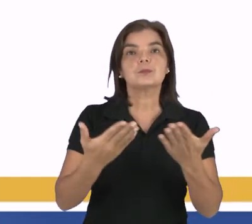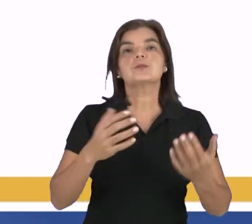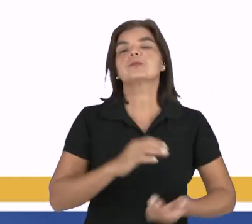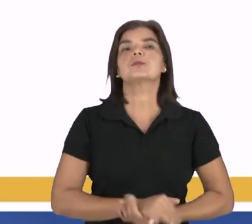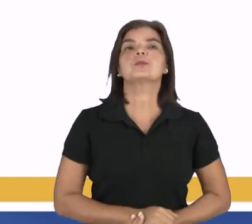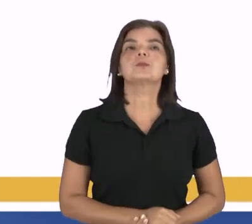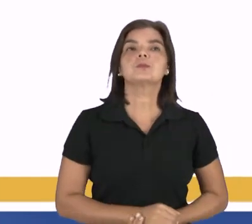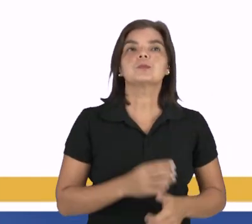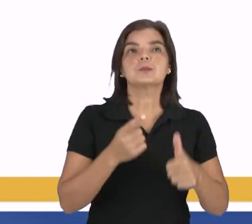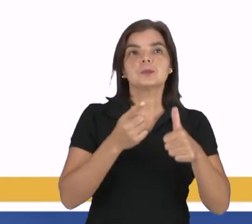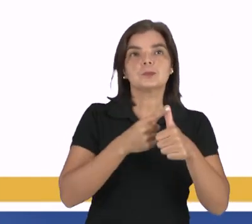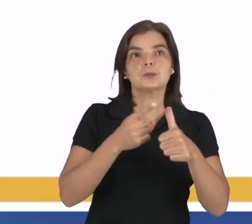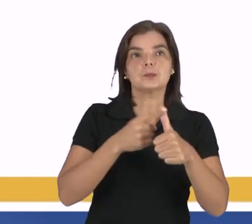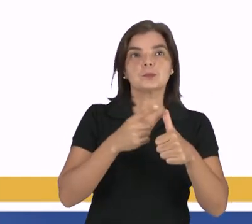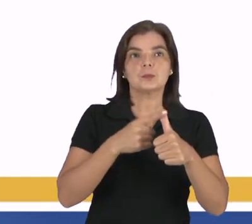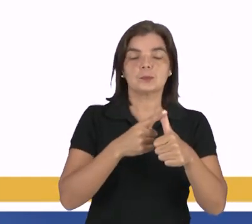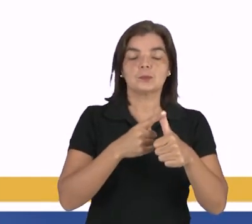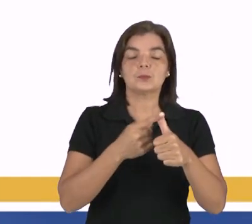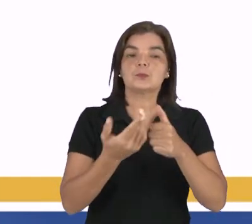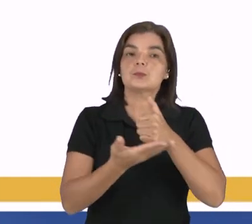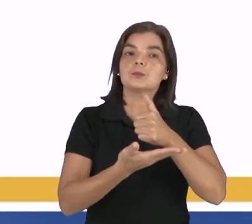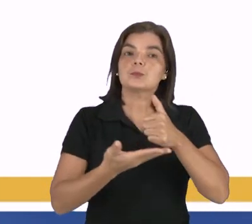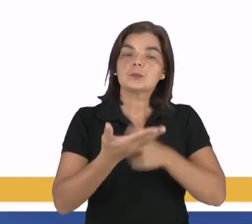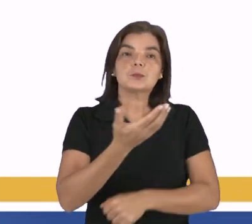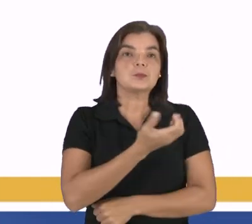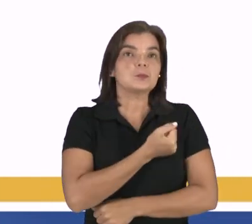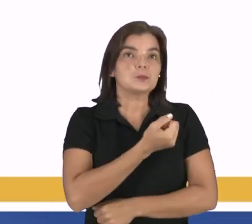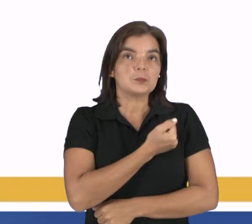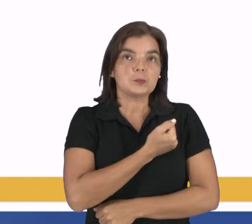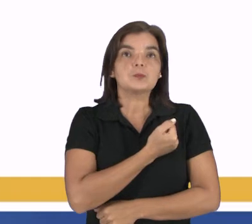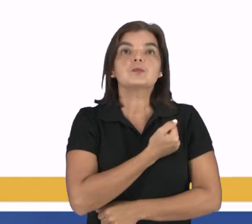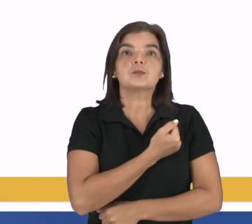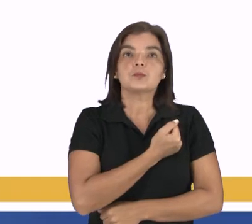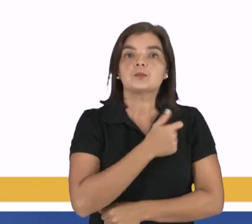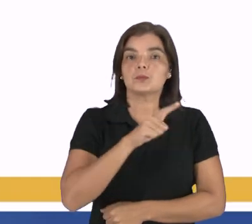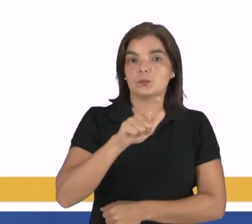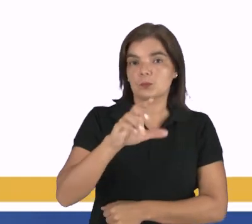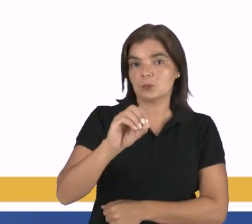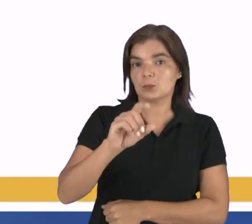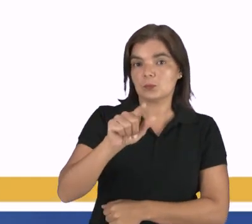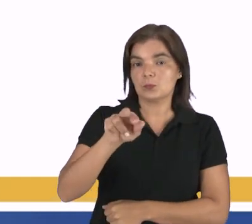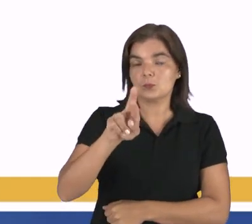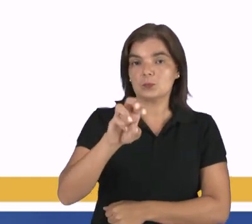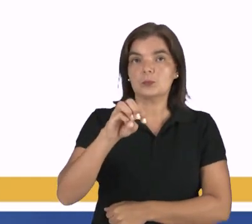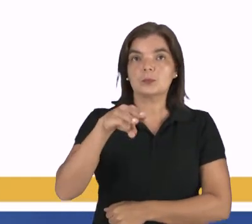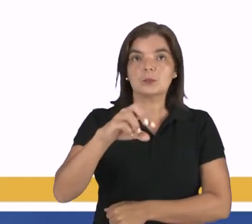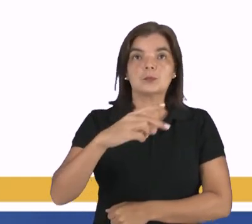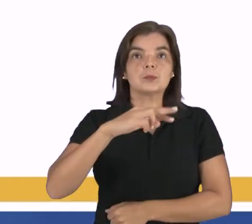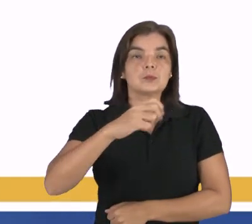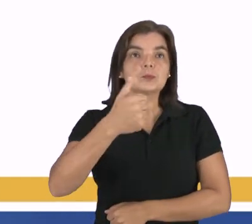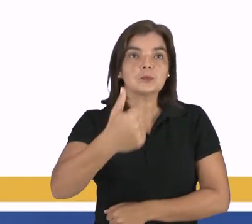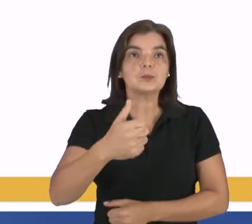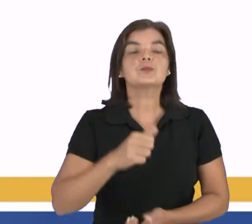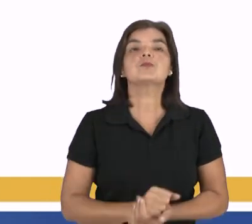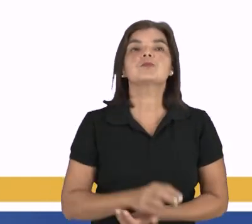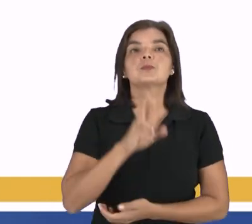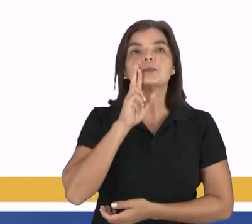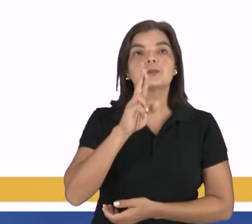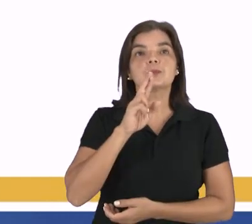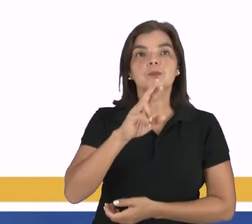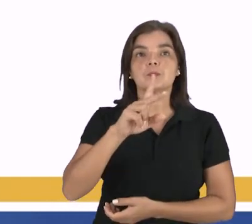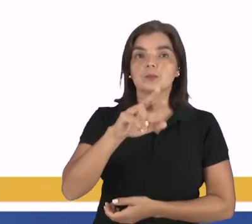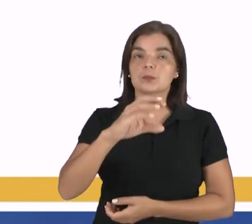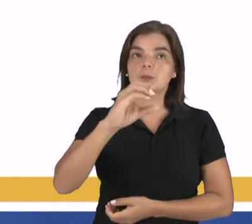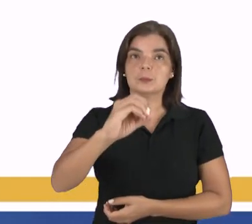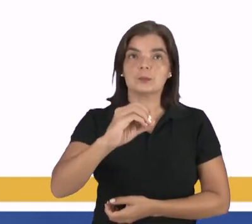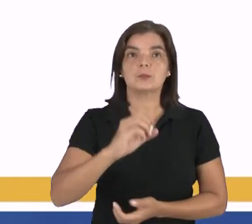tá? Então, a primeira delas, o logaritmo de qualquer base cujo logaritmando seja igual a 1, o